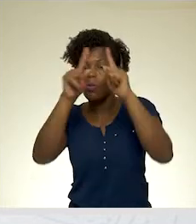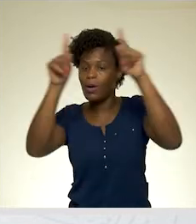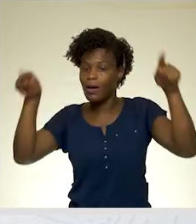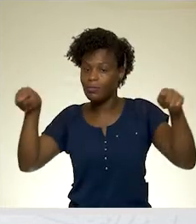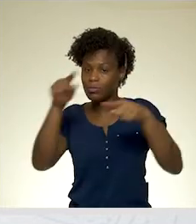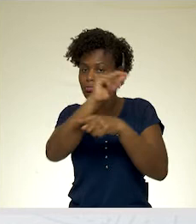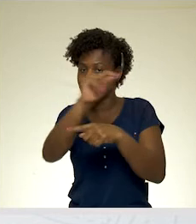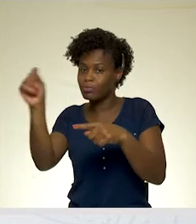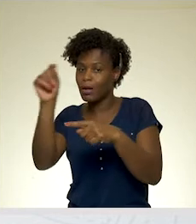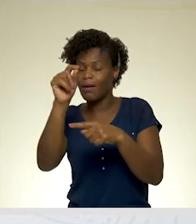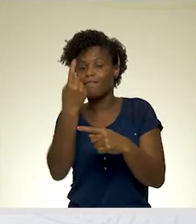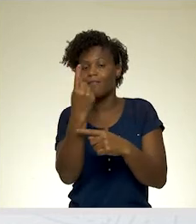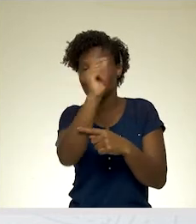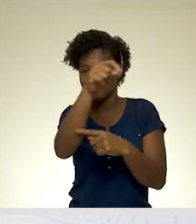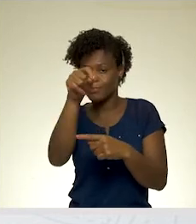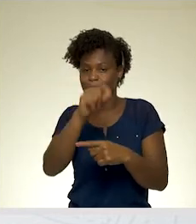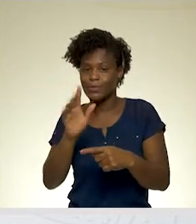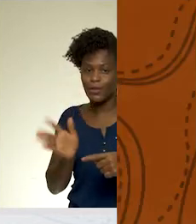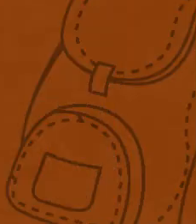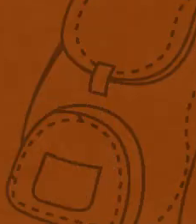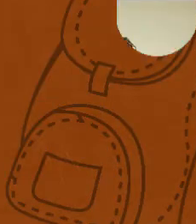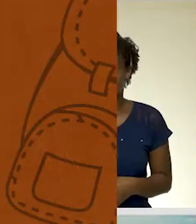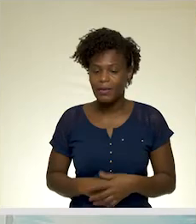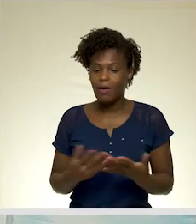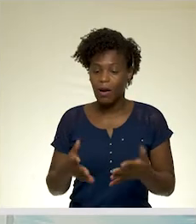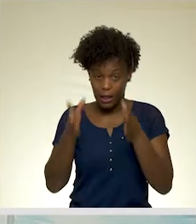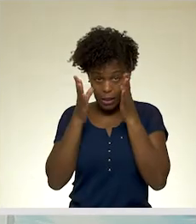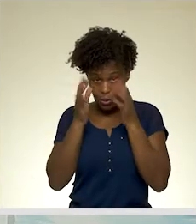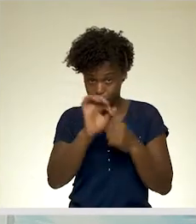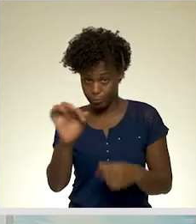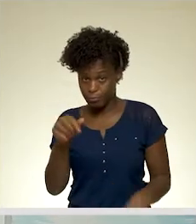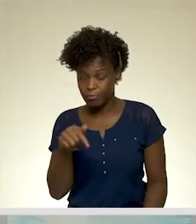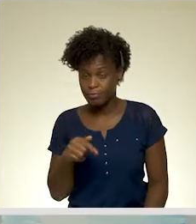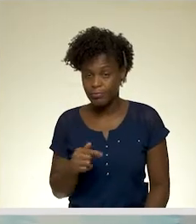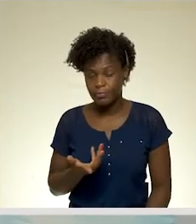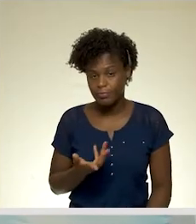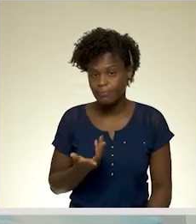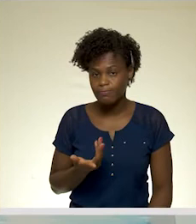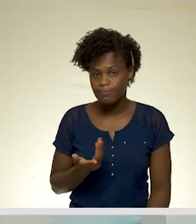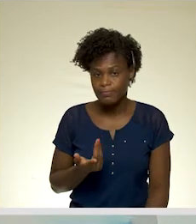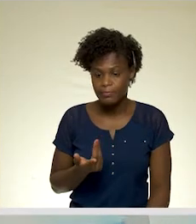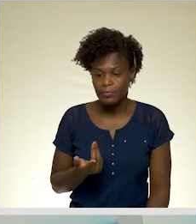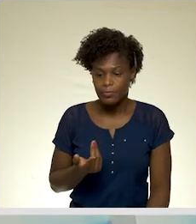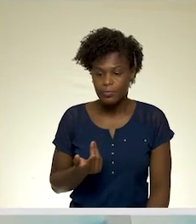completar a nossa tabela. Faço uma chamada de atenção aqui.